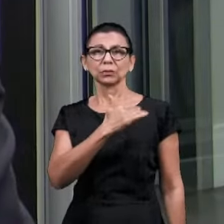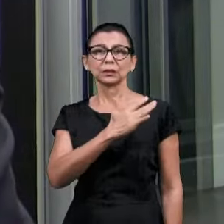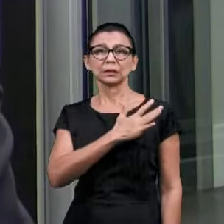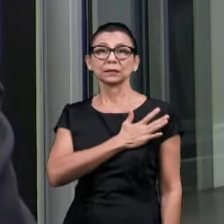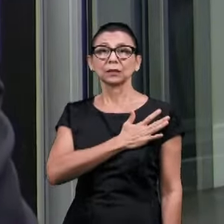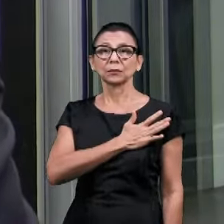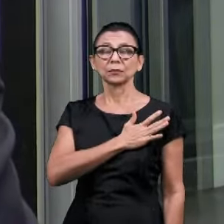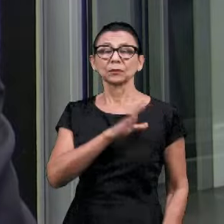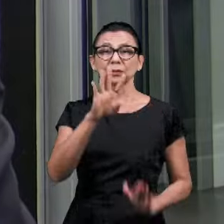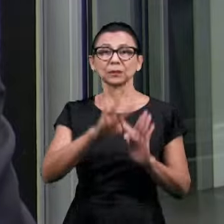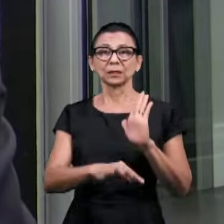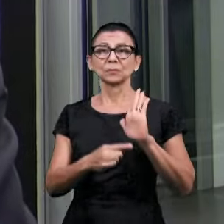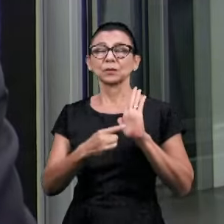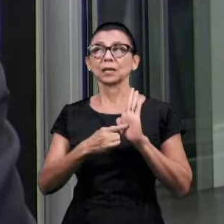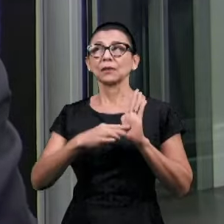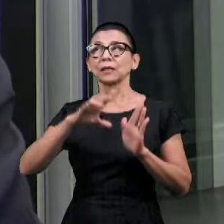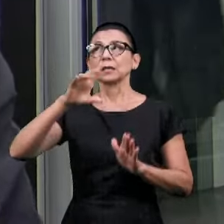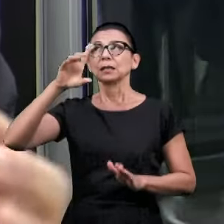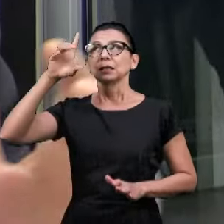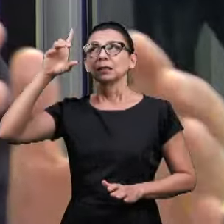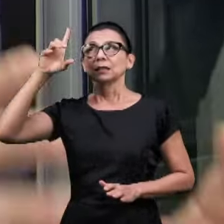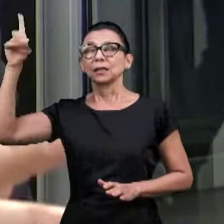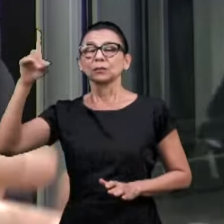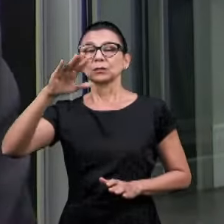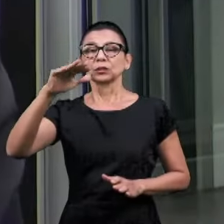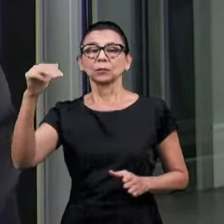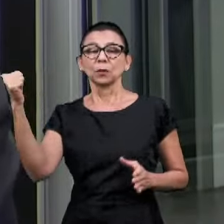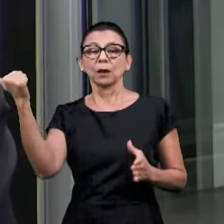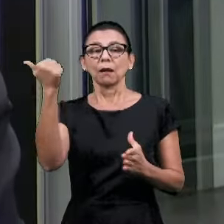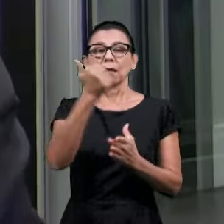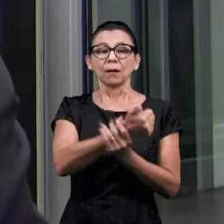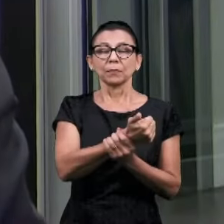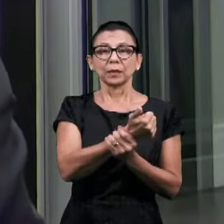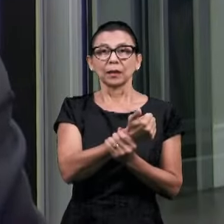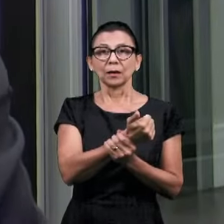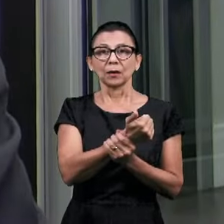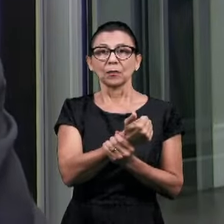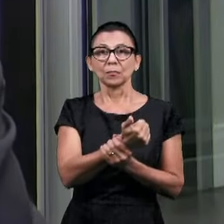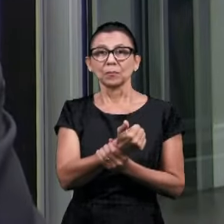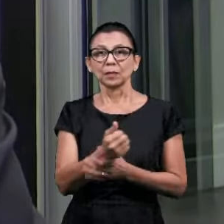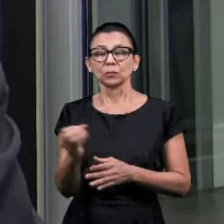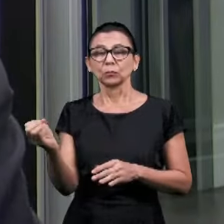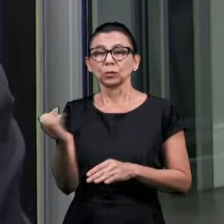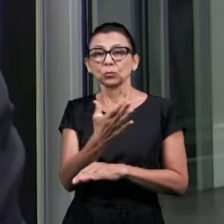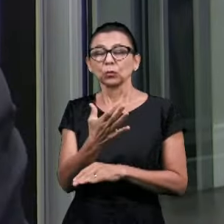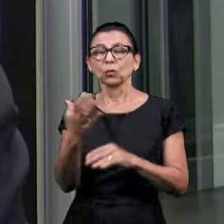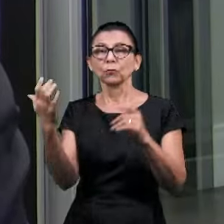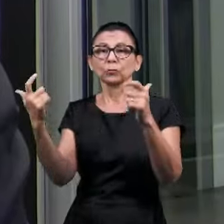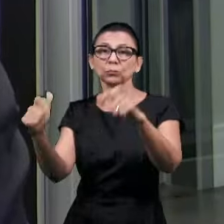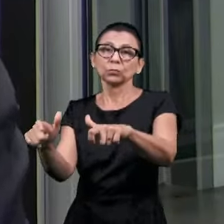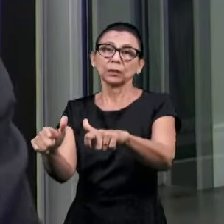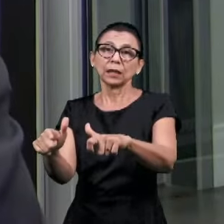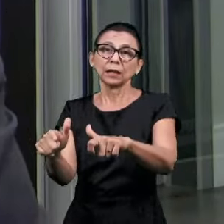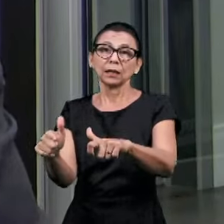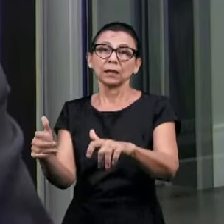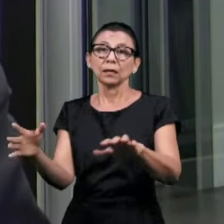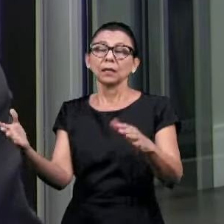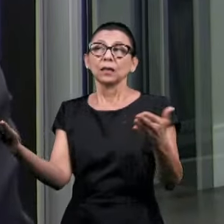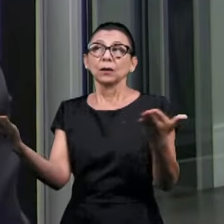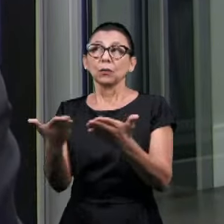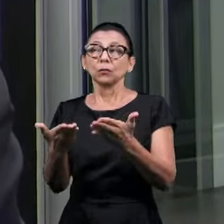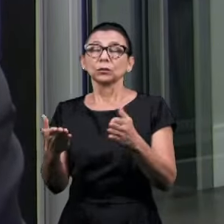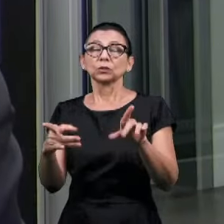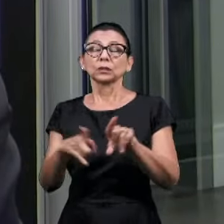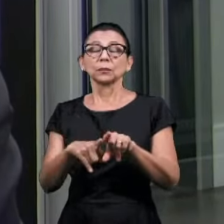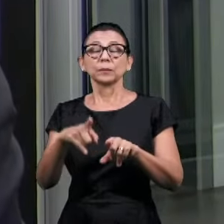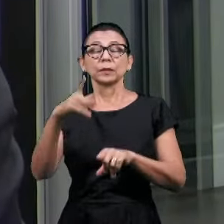Abraão para uma nova terra, e Deus também está te chamando hoje. E eu entendi ali